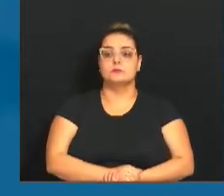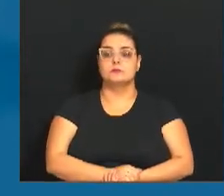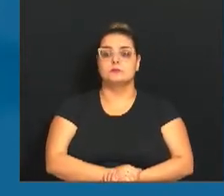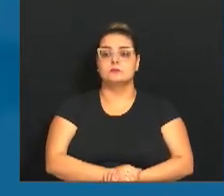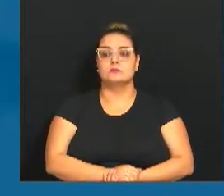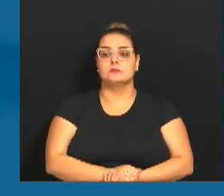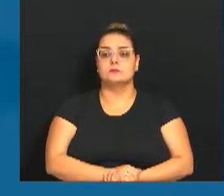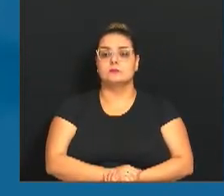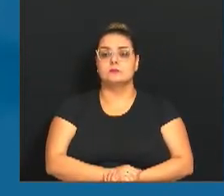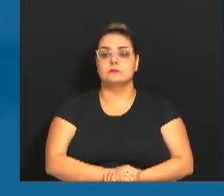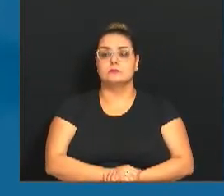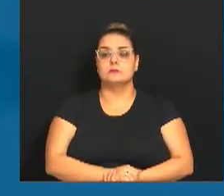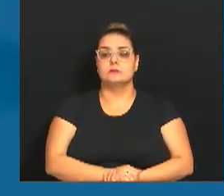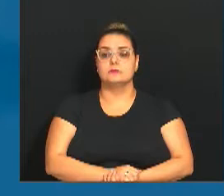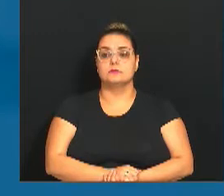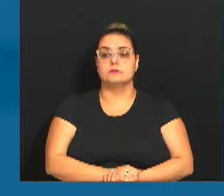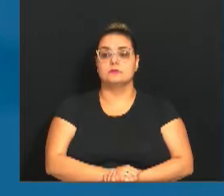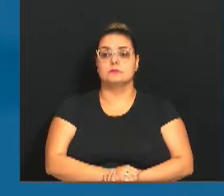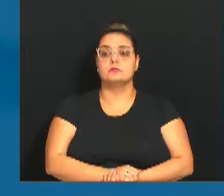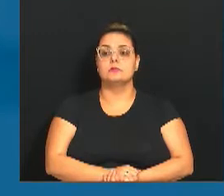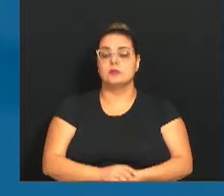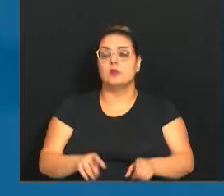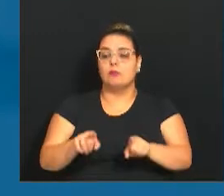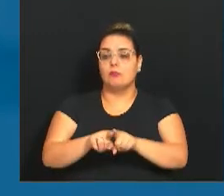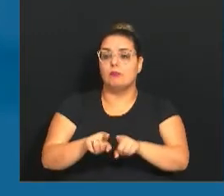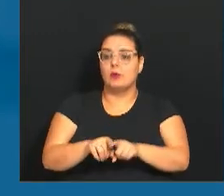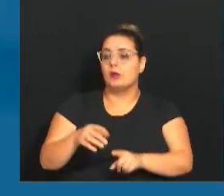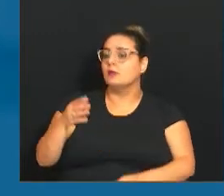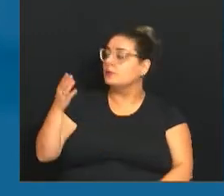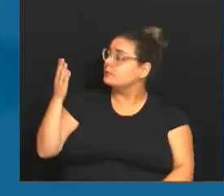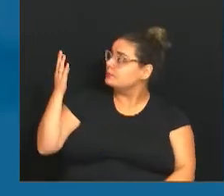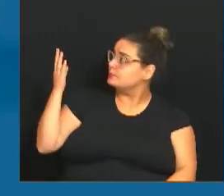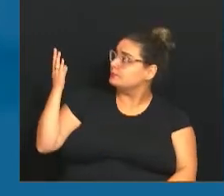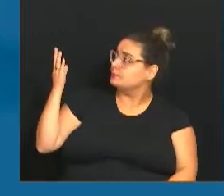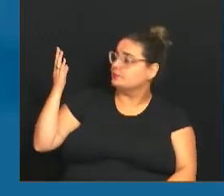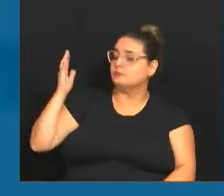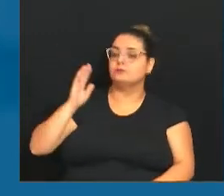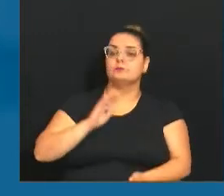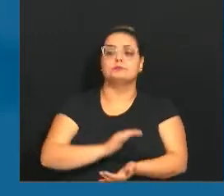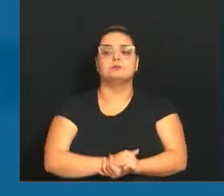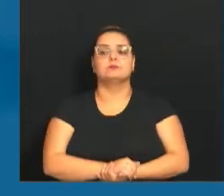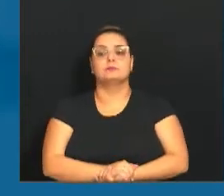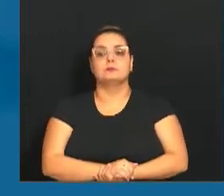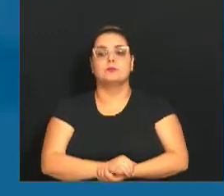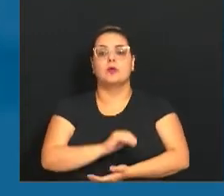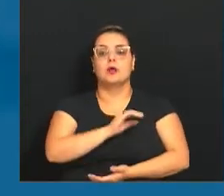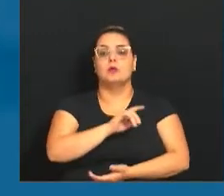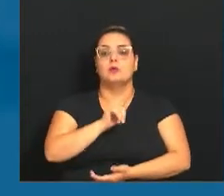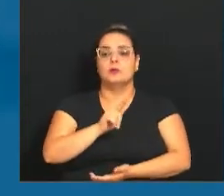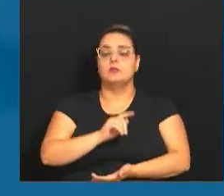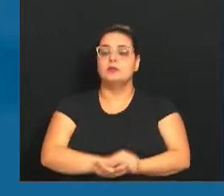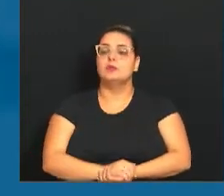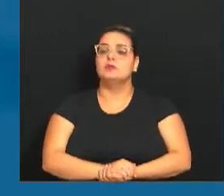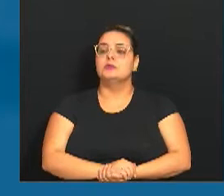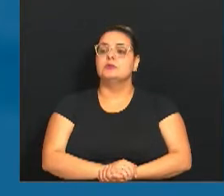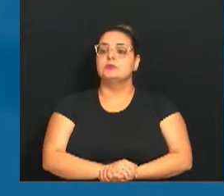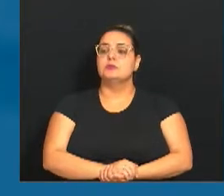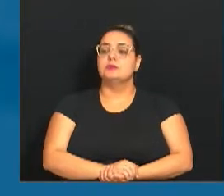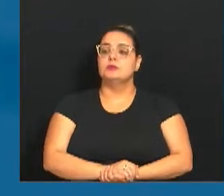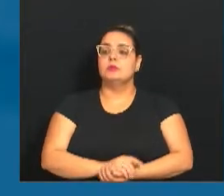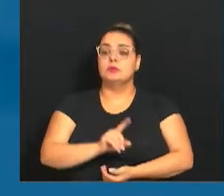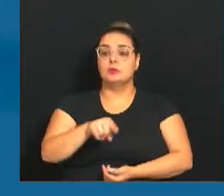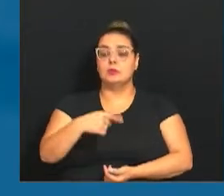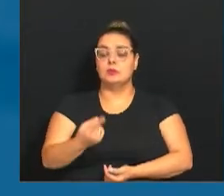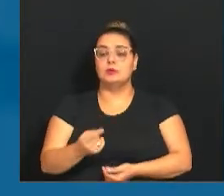de Saúde do Jardim Florense também, que fica lá no Campo Grande, no Jardim Florense, e temos depois, na